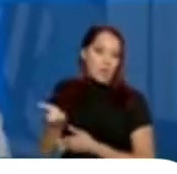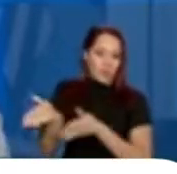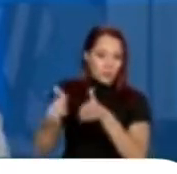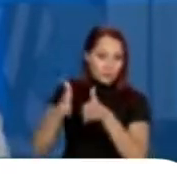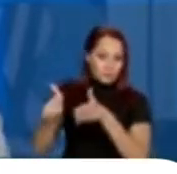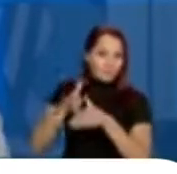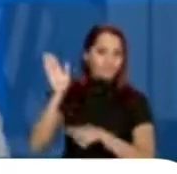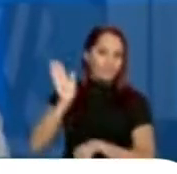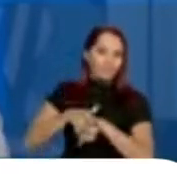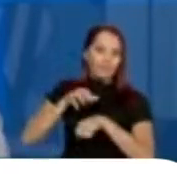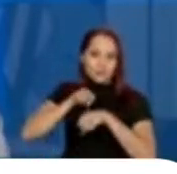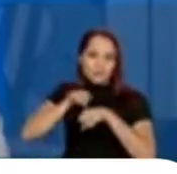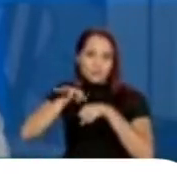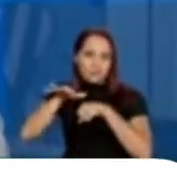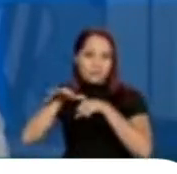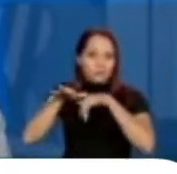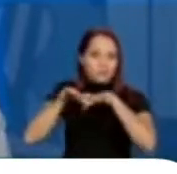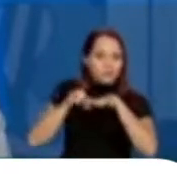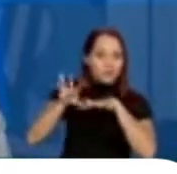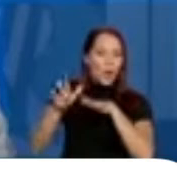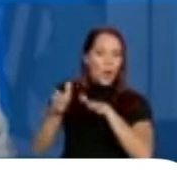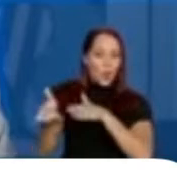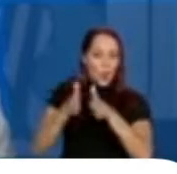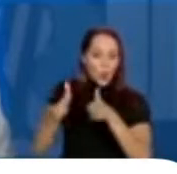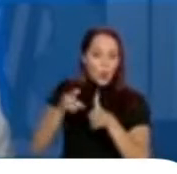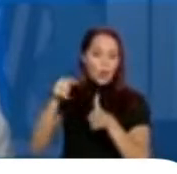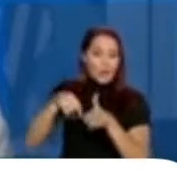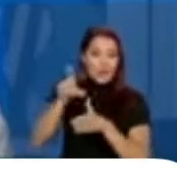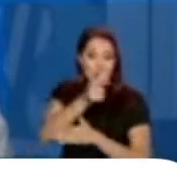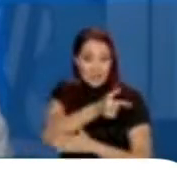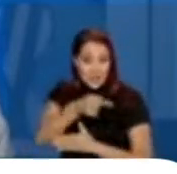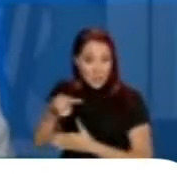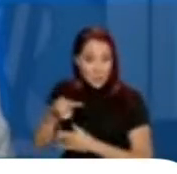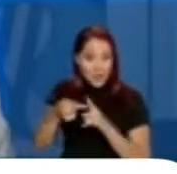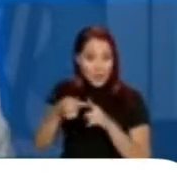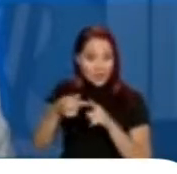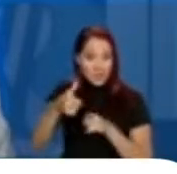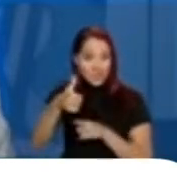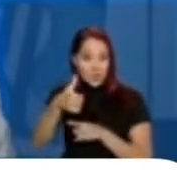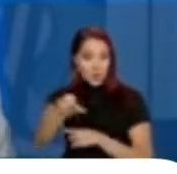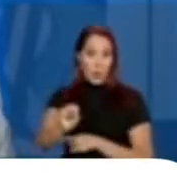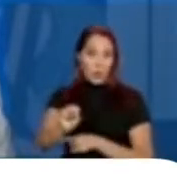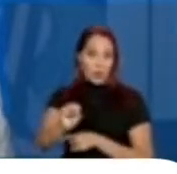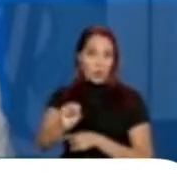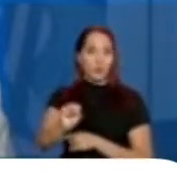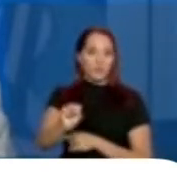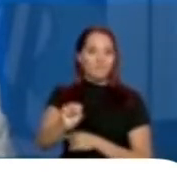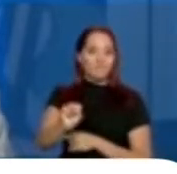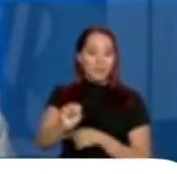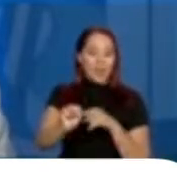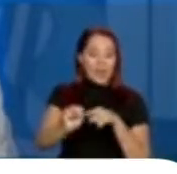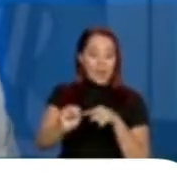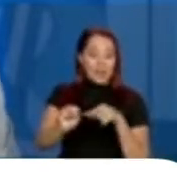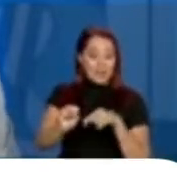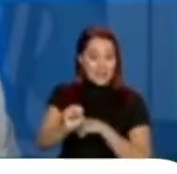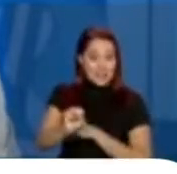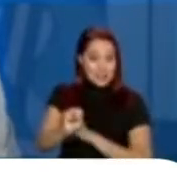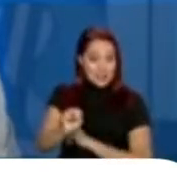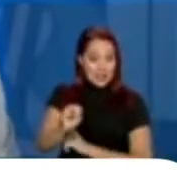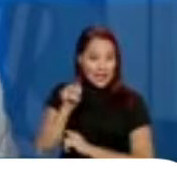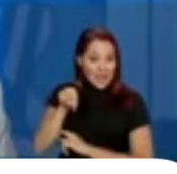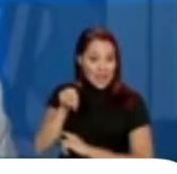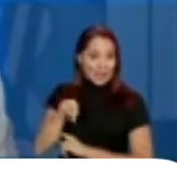período de maior transmissibilidade que ocorre. Nós estamos na semana epidemiológica 18. Essa semana é a semana